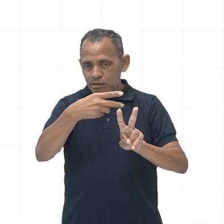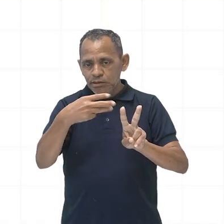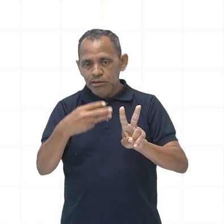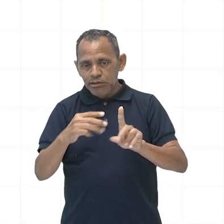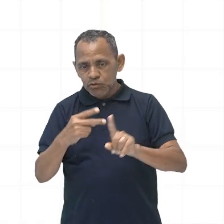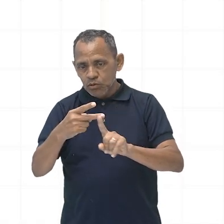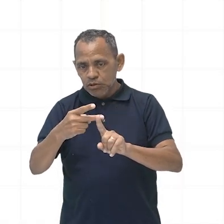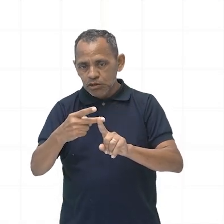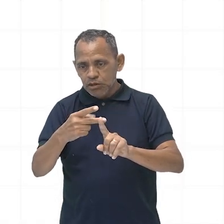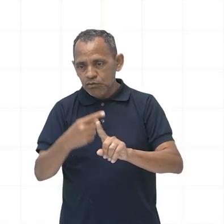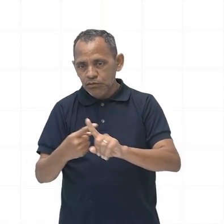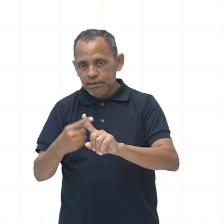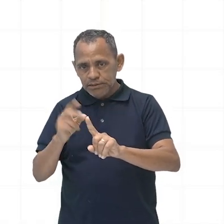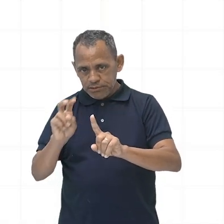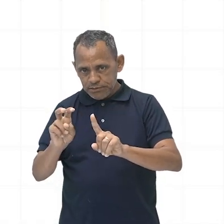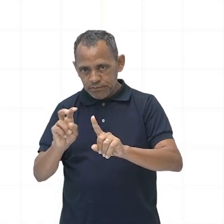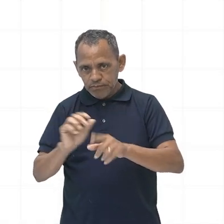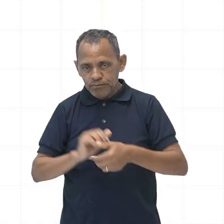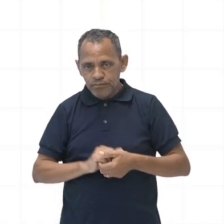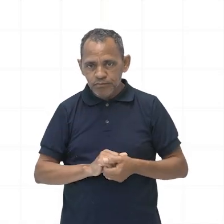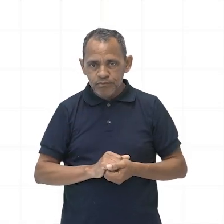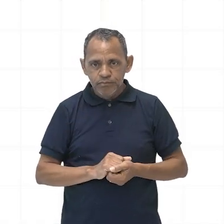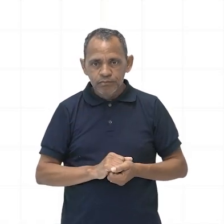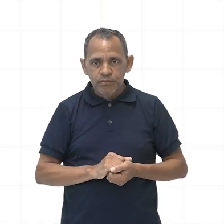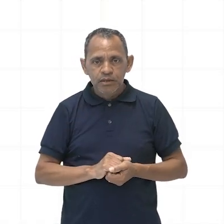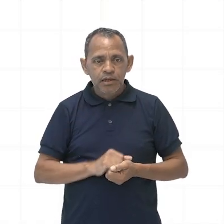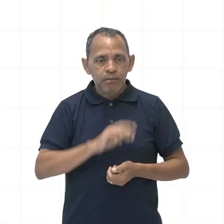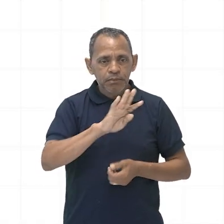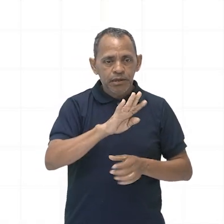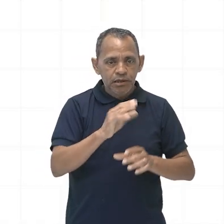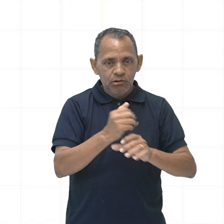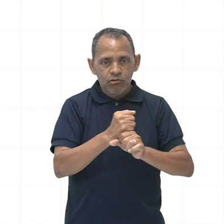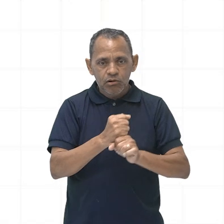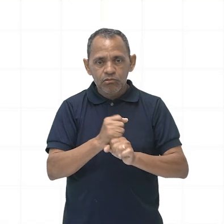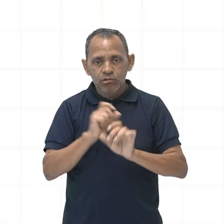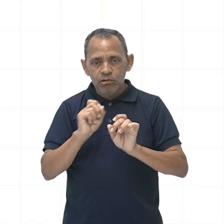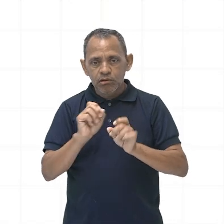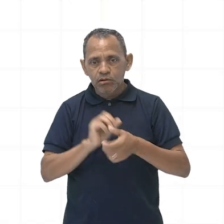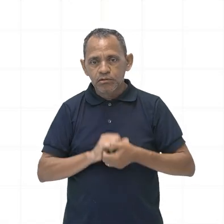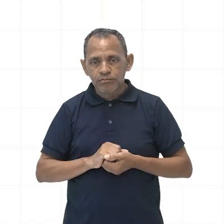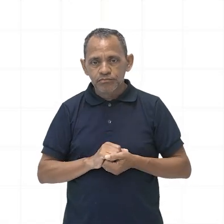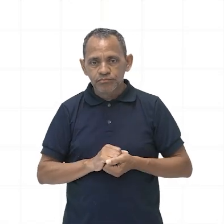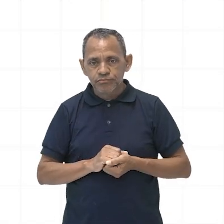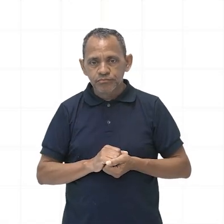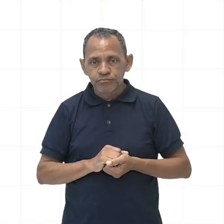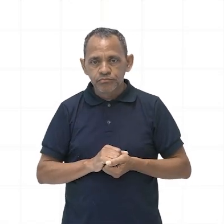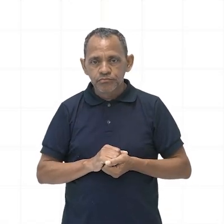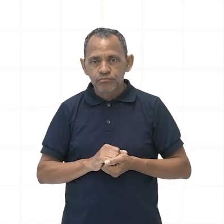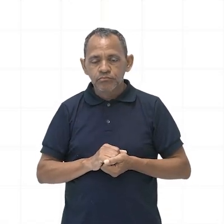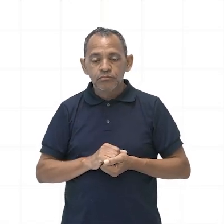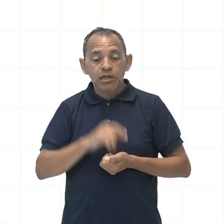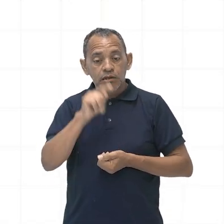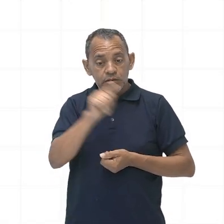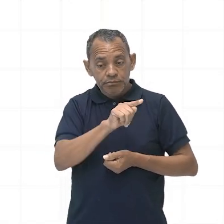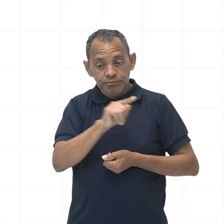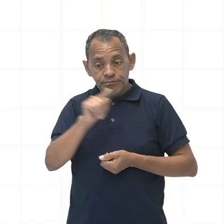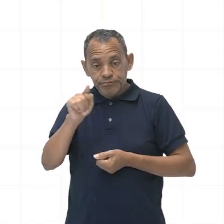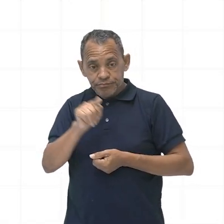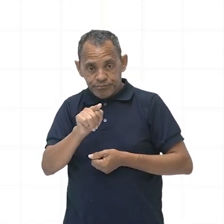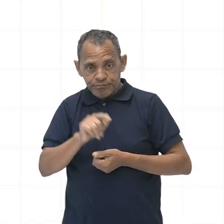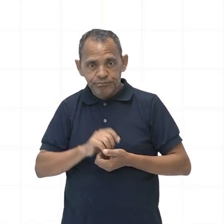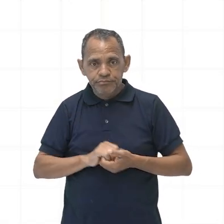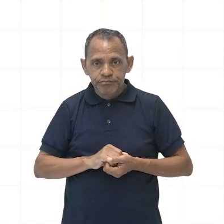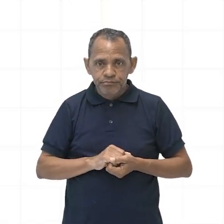quadrado vezes 5. Então, B é igual, fazendo aqui ó, a simplificação,